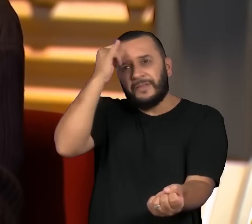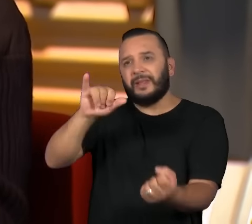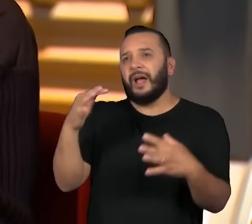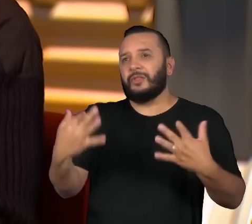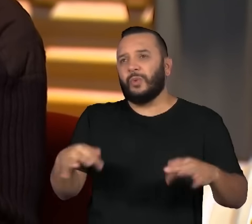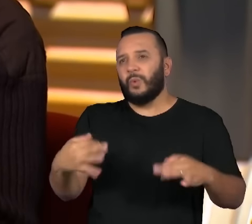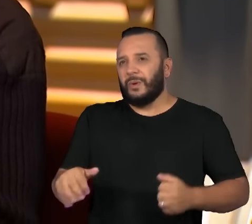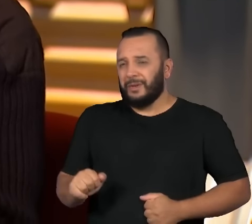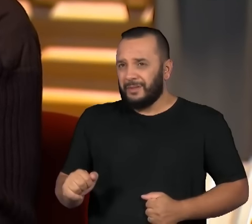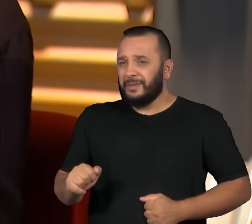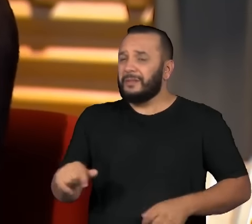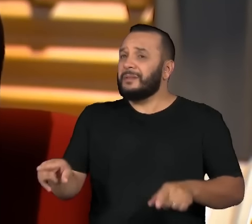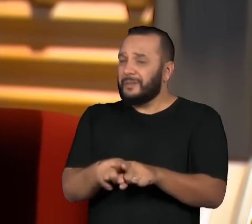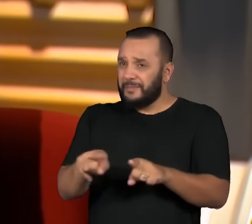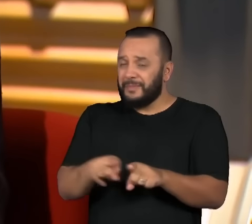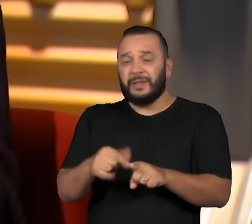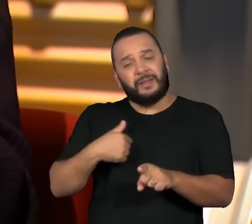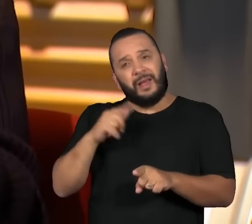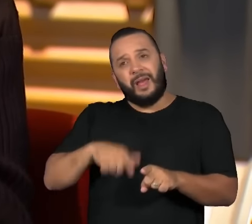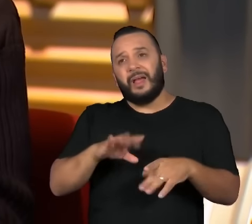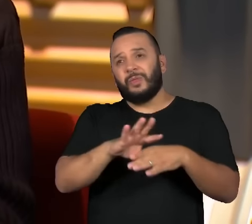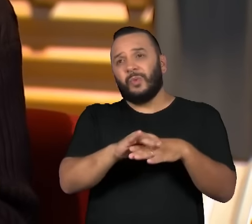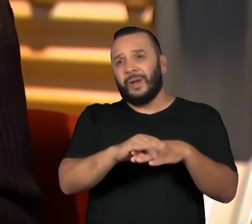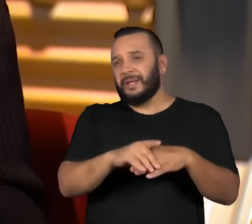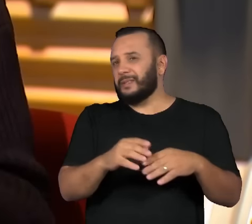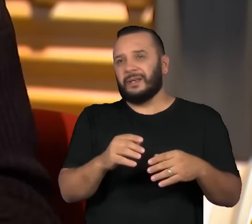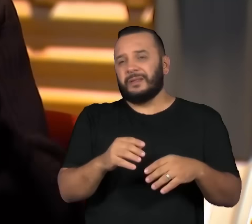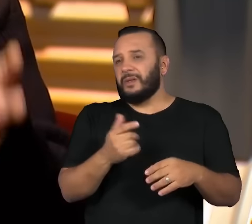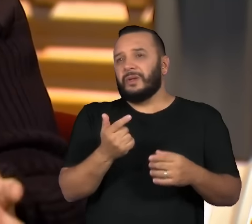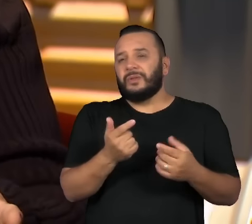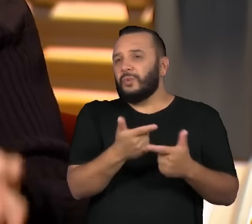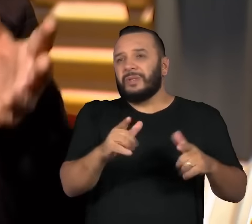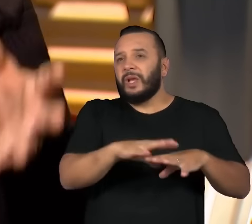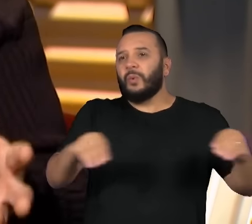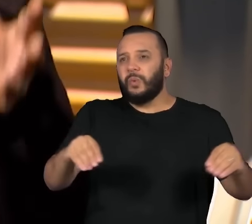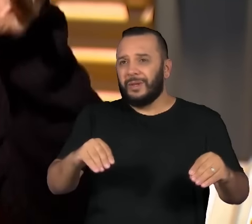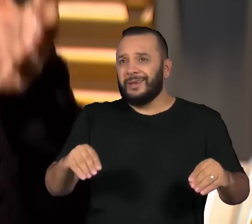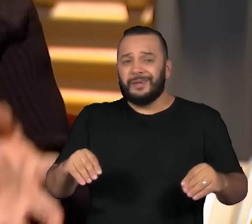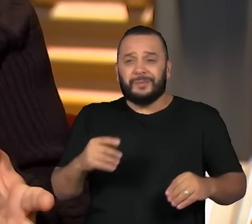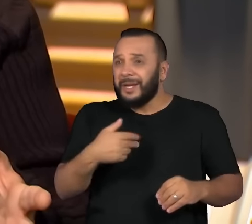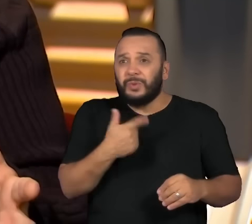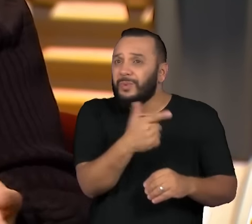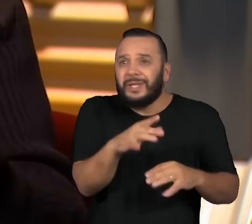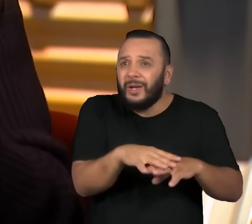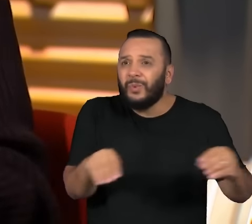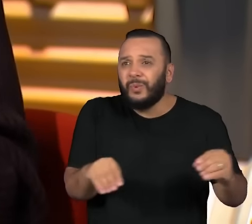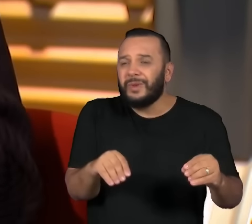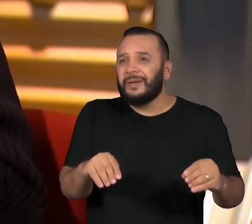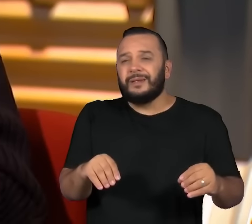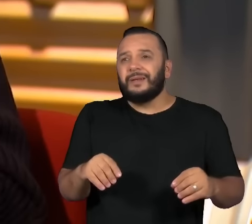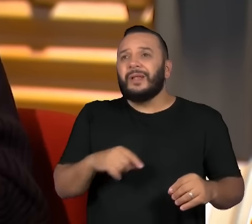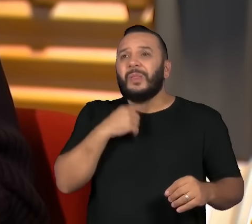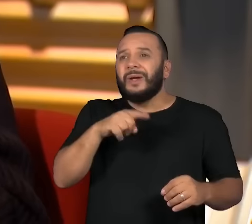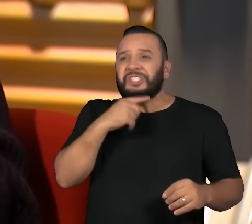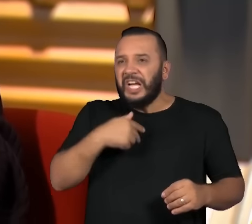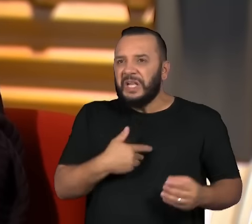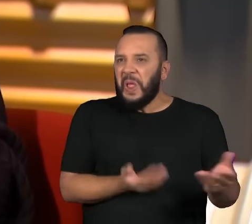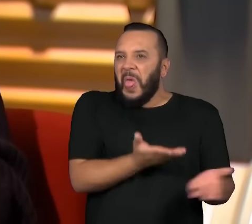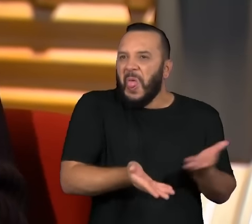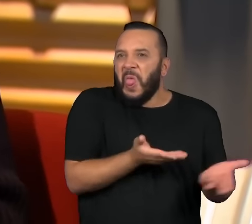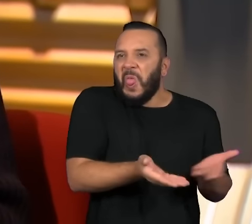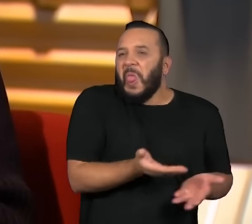doença incurável. Sim. É uma doença incurável? É. Então não vamos atacar uma doença que não tem cura, porque ela está dentro de um corpo. ela está